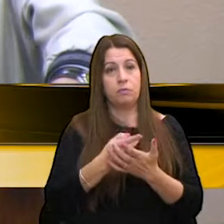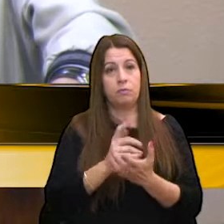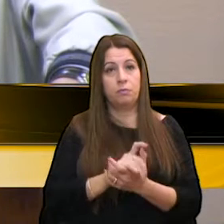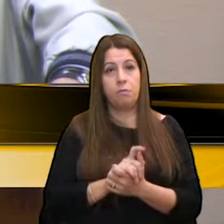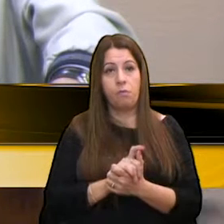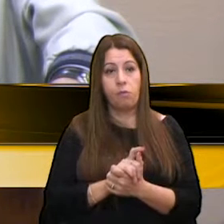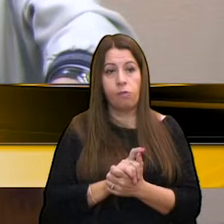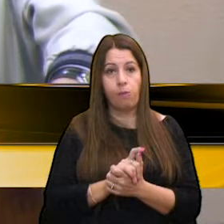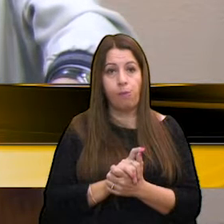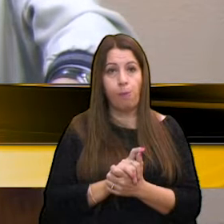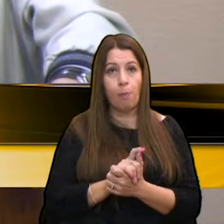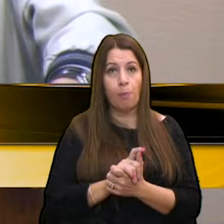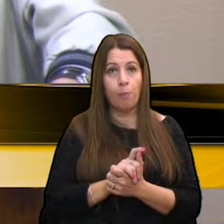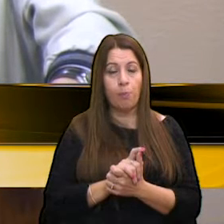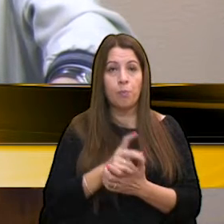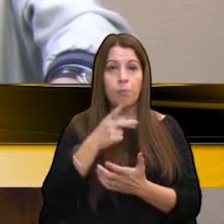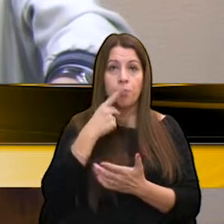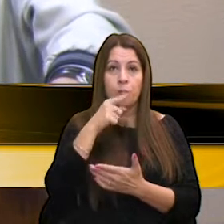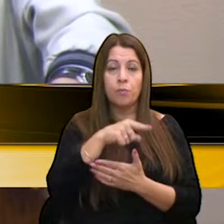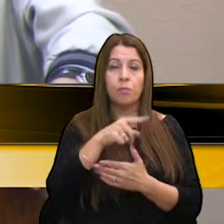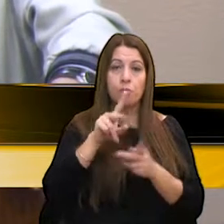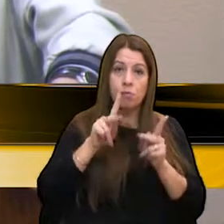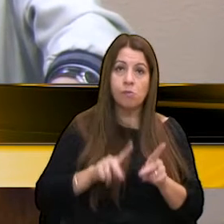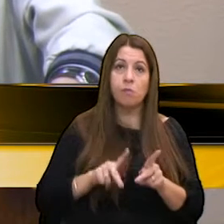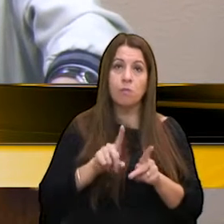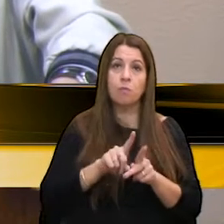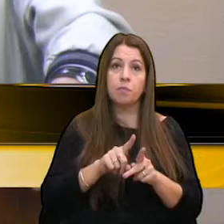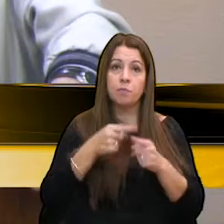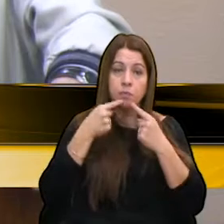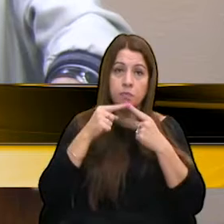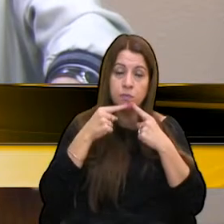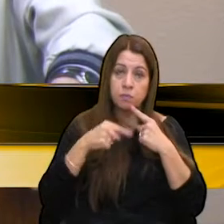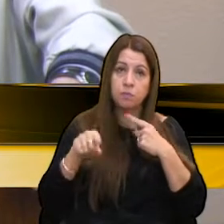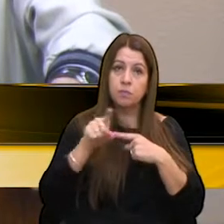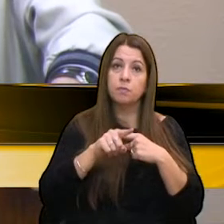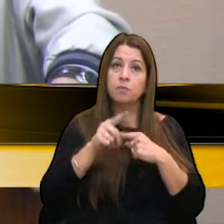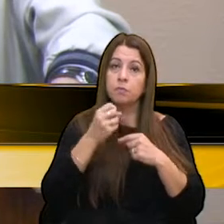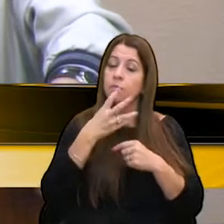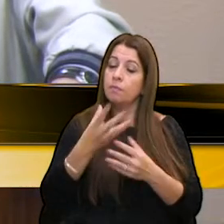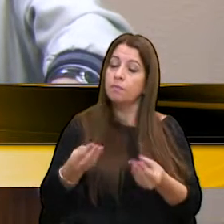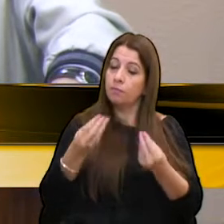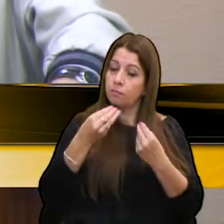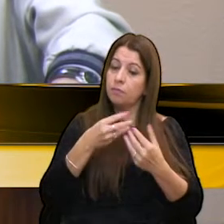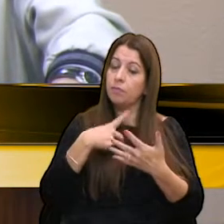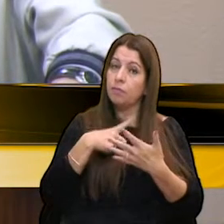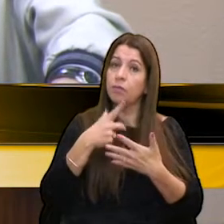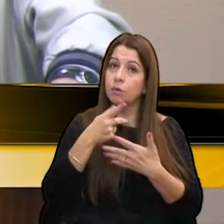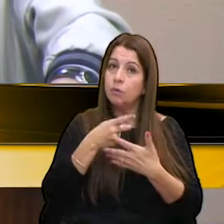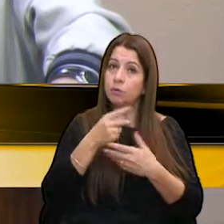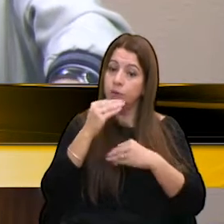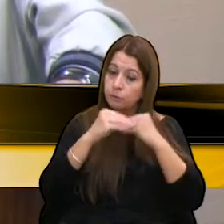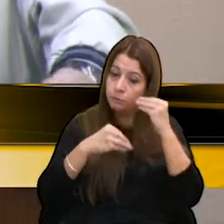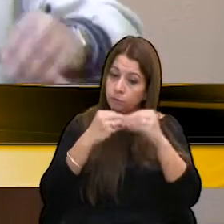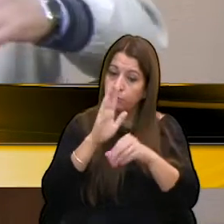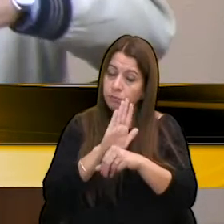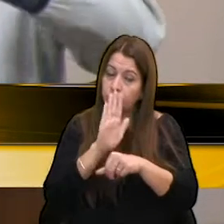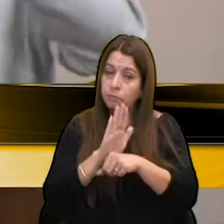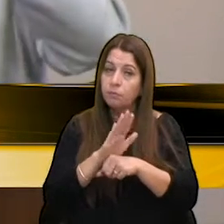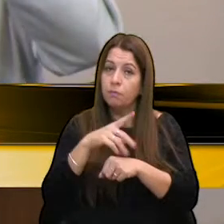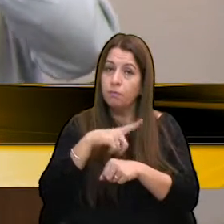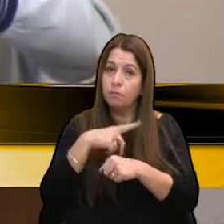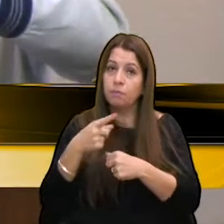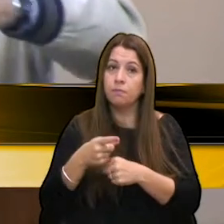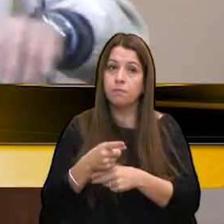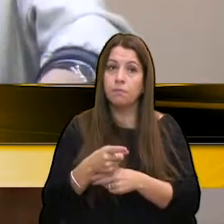Então, dizer para essas pessoas, as críticas, elas sempre são bem-vindas, quando elas são construtivas, quando elas